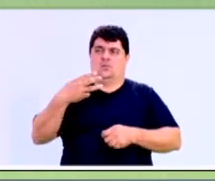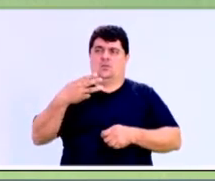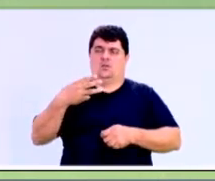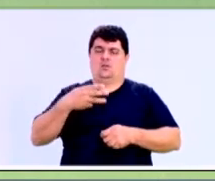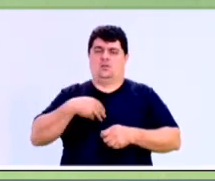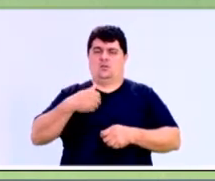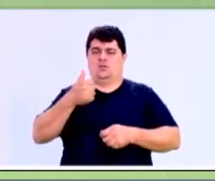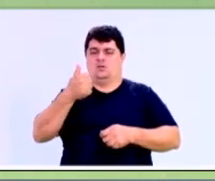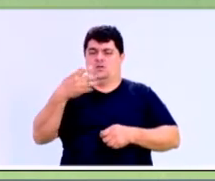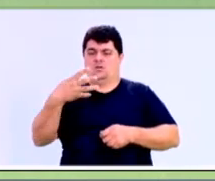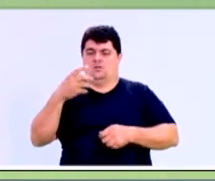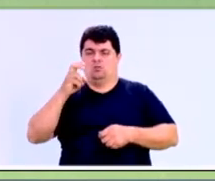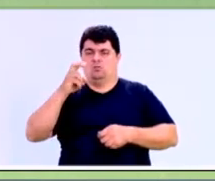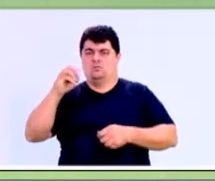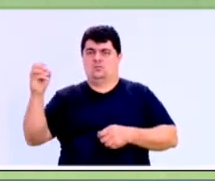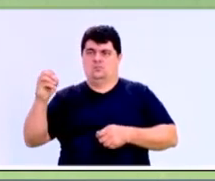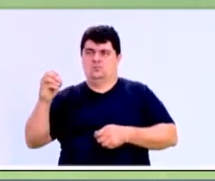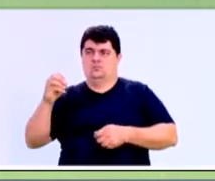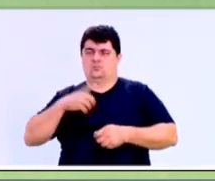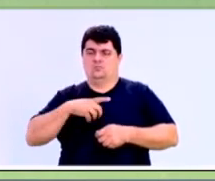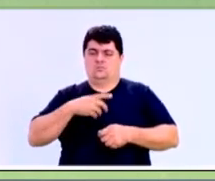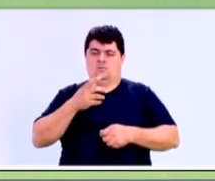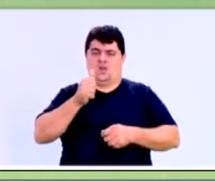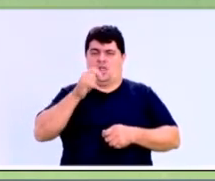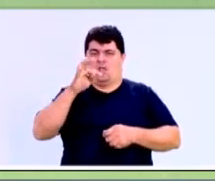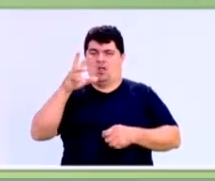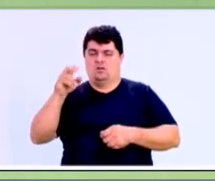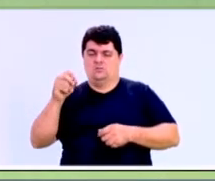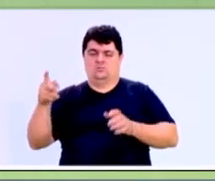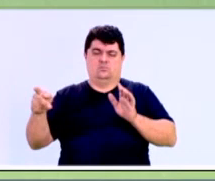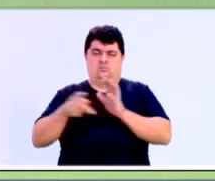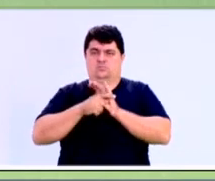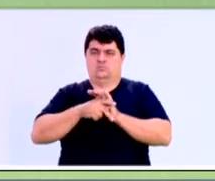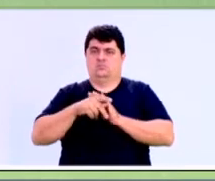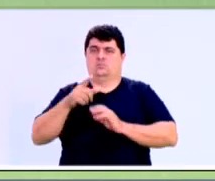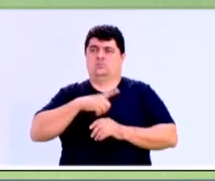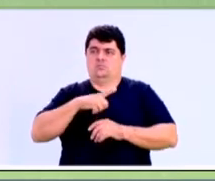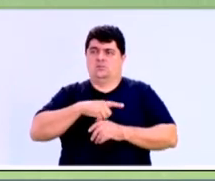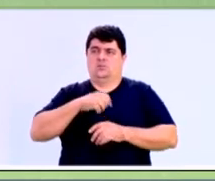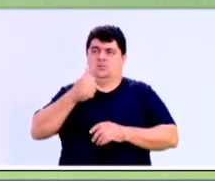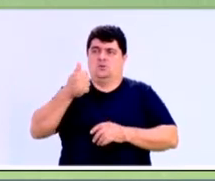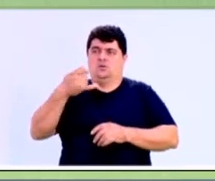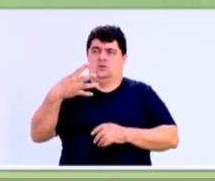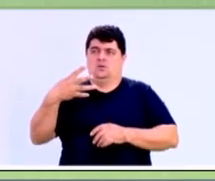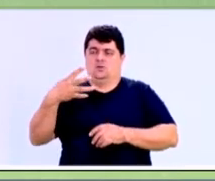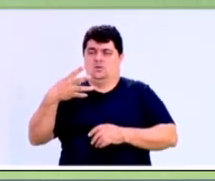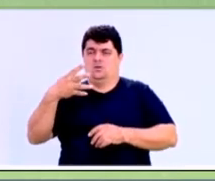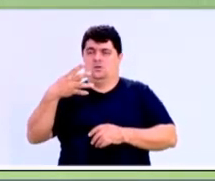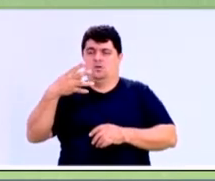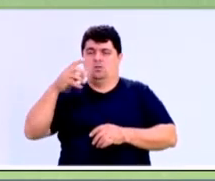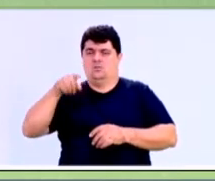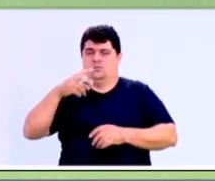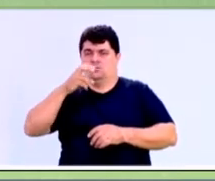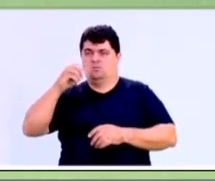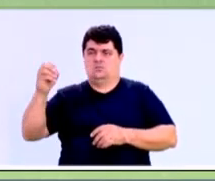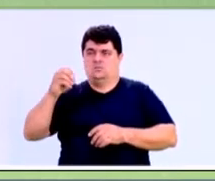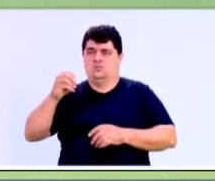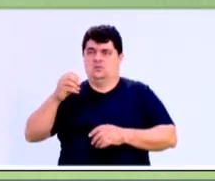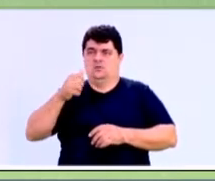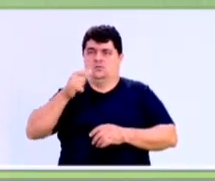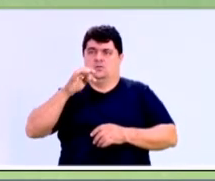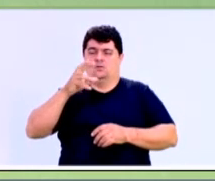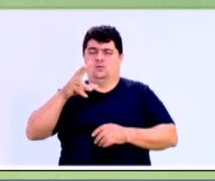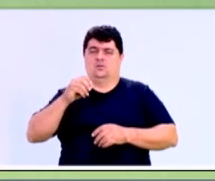tenho 14.500 de ativo circulante financeiro e tenho 14.500 de ativo circulante